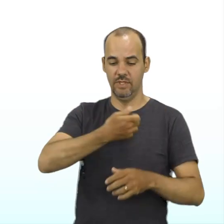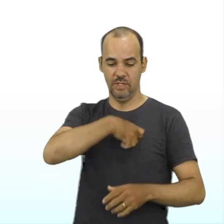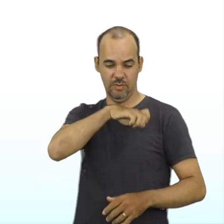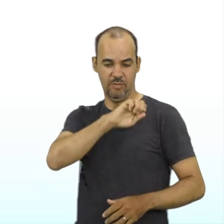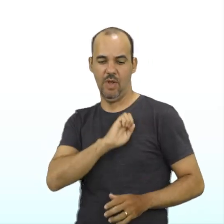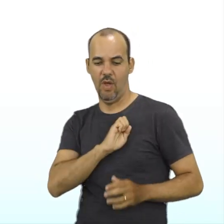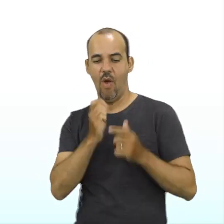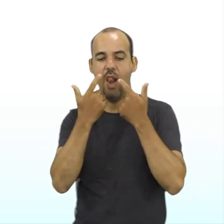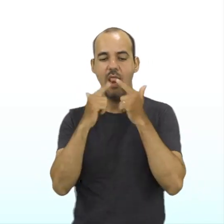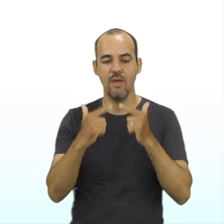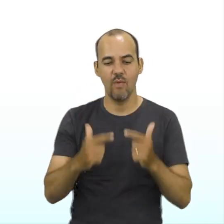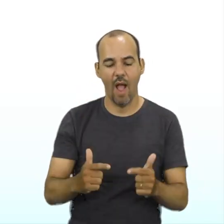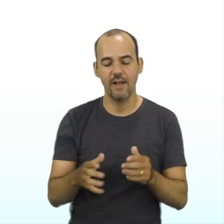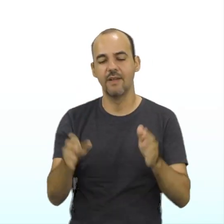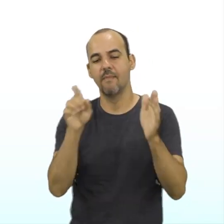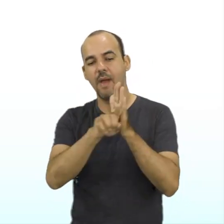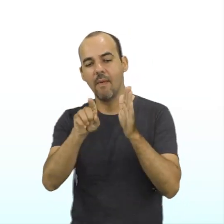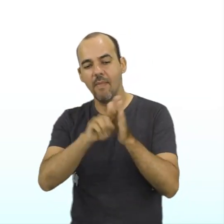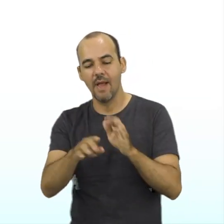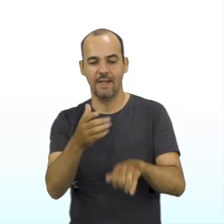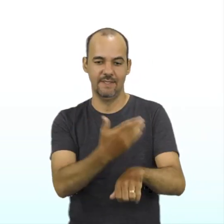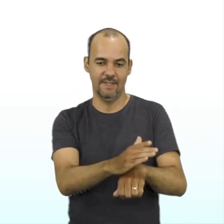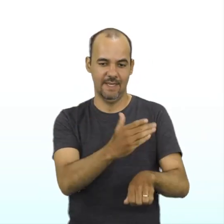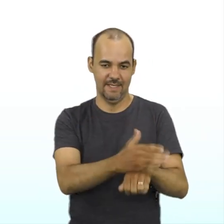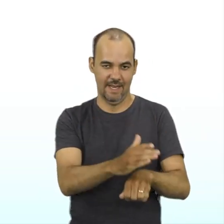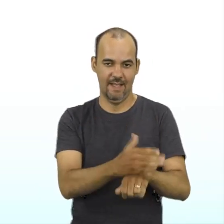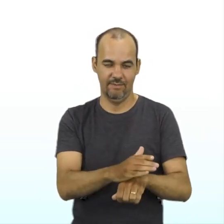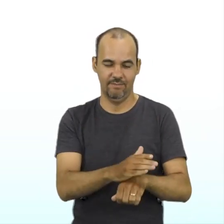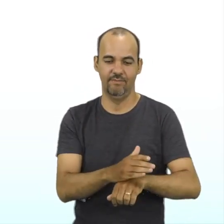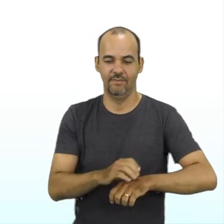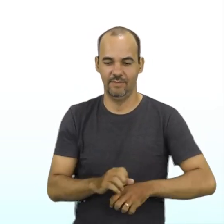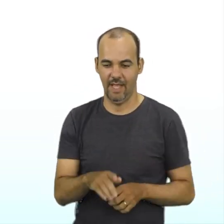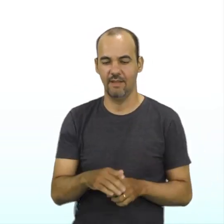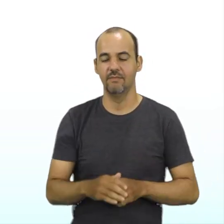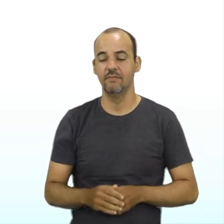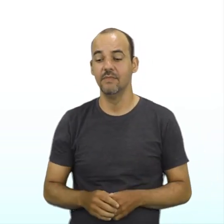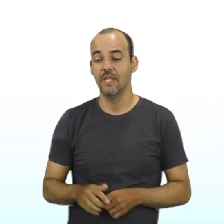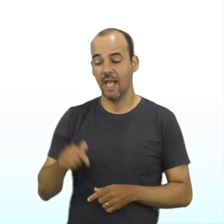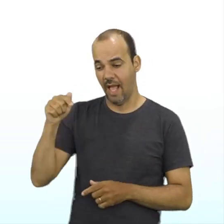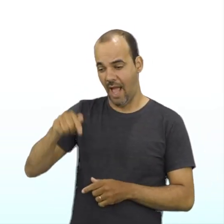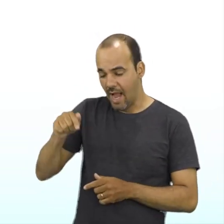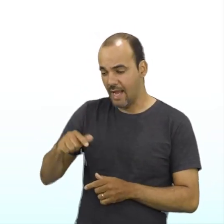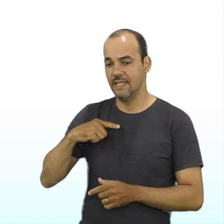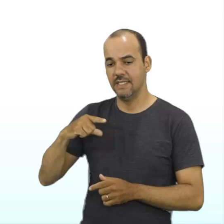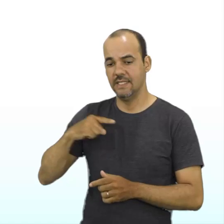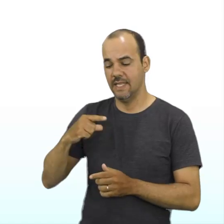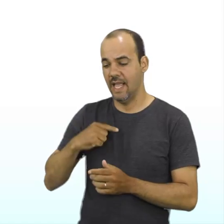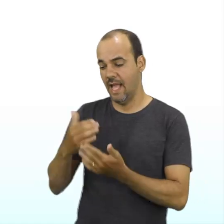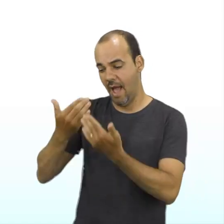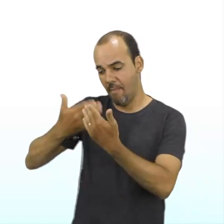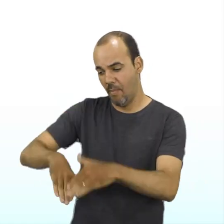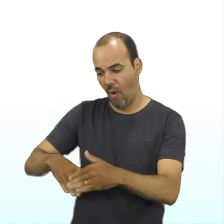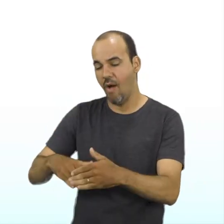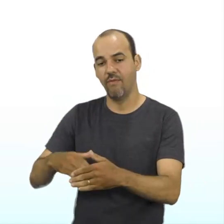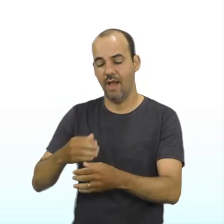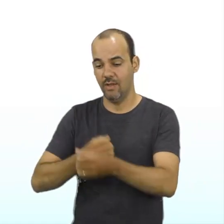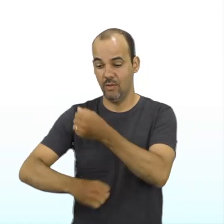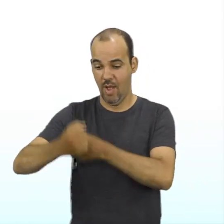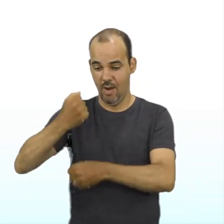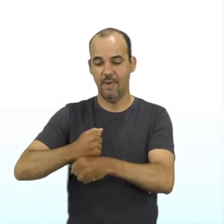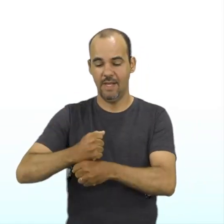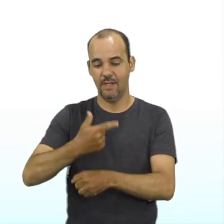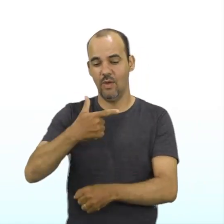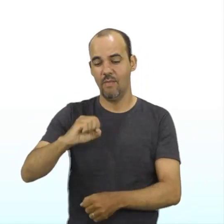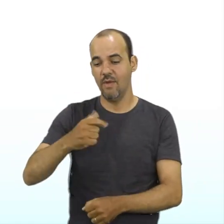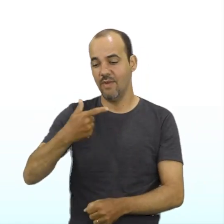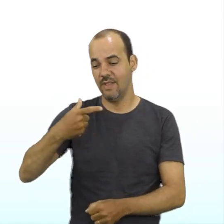de linguagens em espanhol. Então eu tenho aqui, vocês vão ver que eu me baseei na prova do primeiro dia, que é o caderno